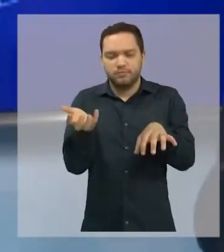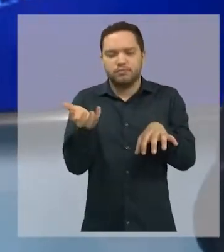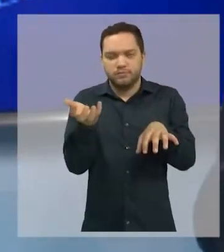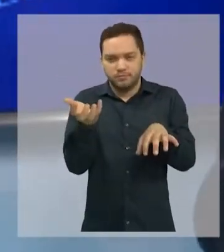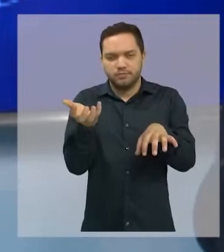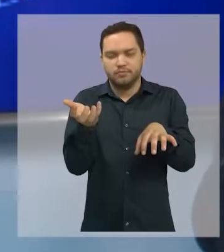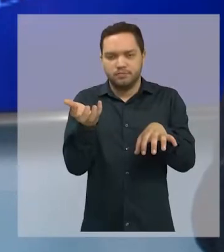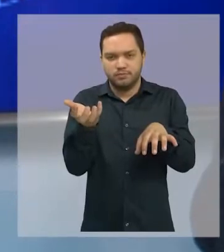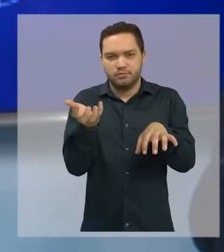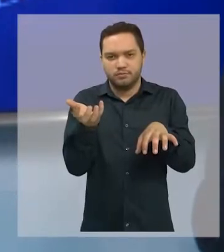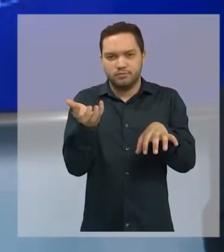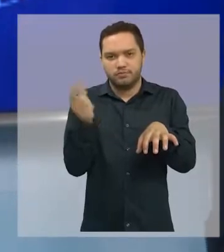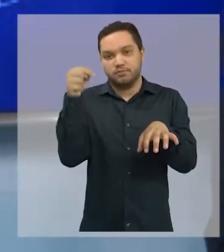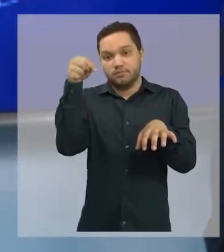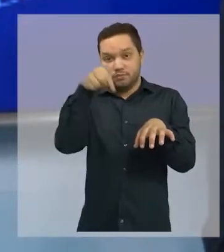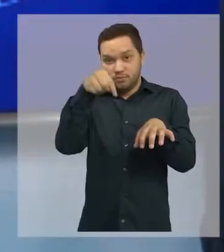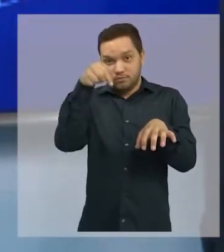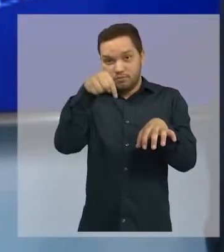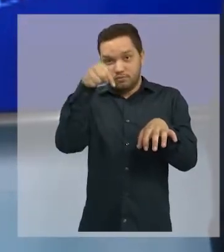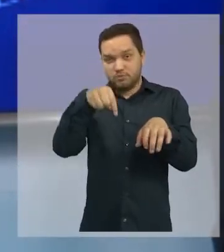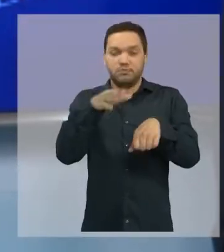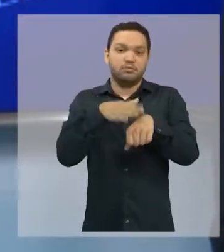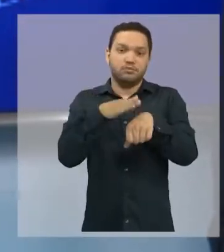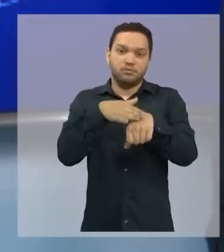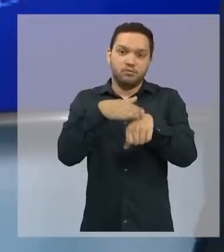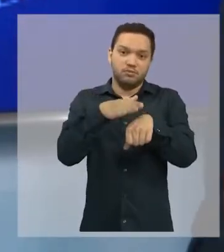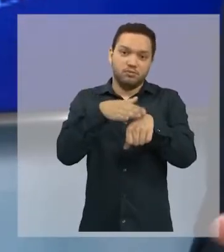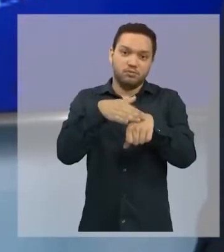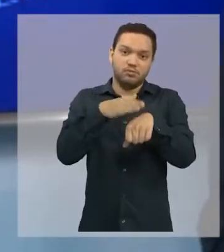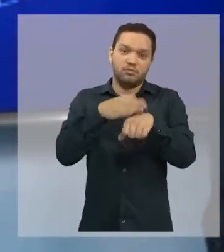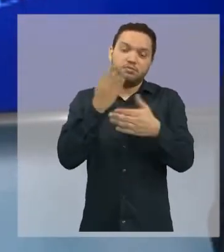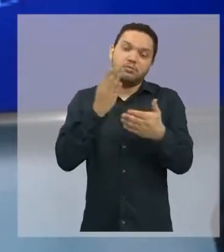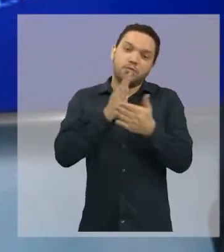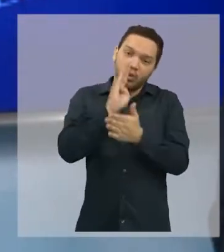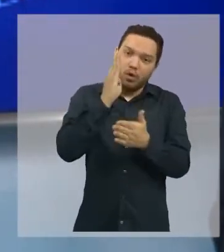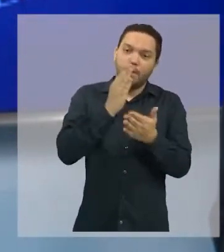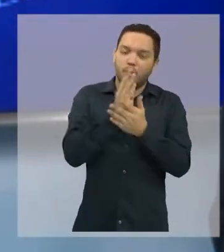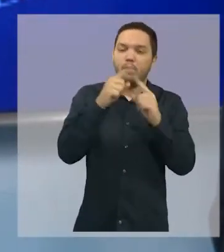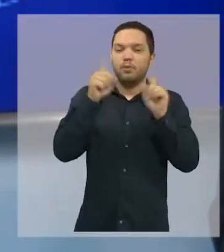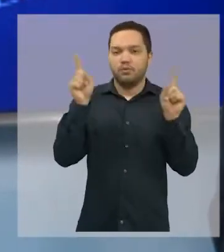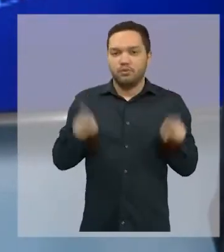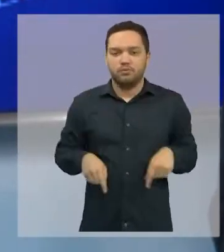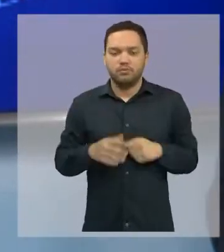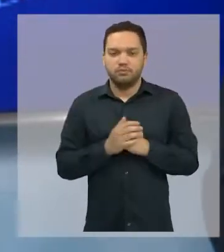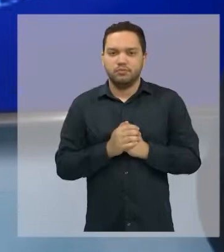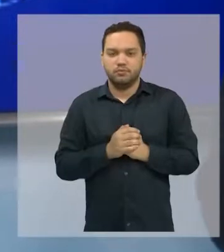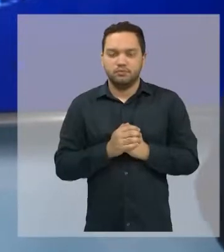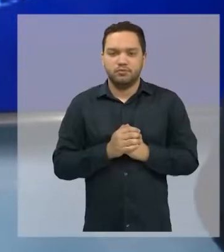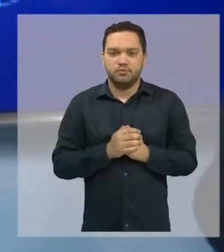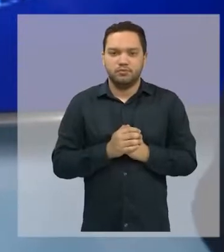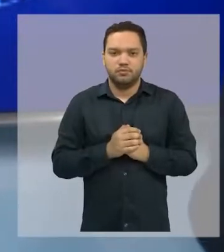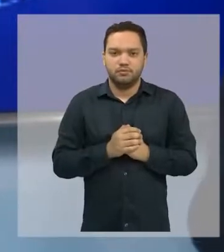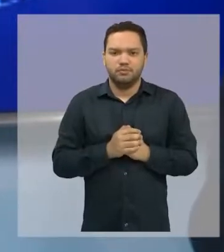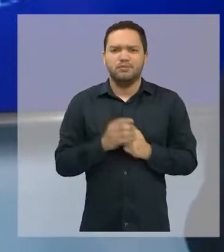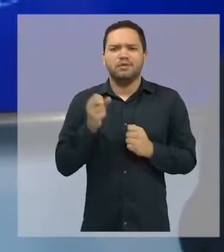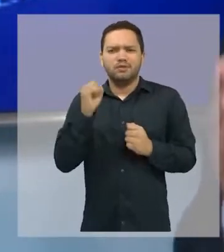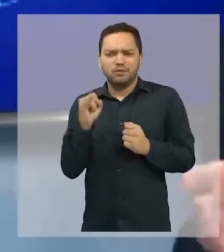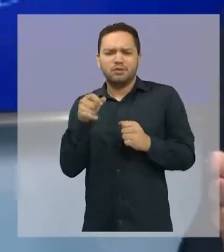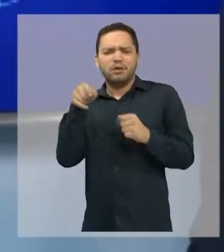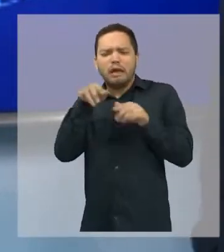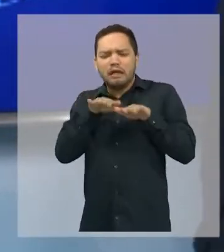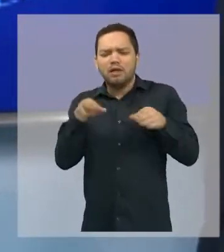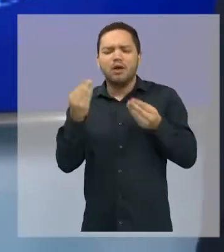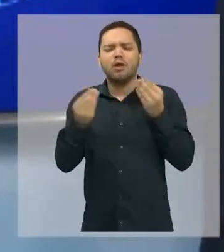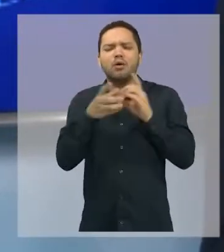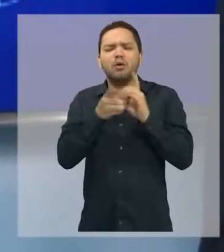Congresso Nacional, que é quem, em última análise, lhe dá as condições para governar. O que isso significa para a